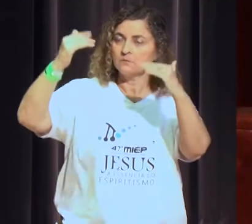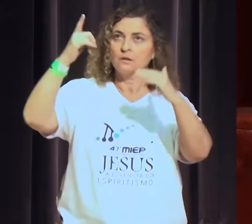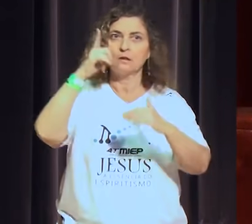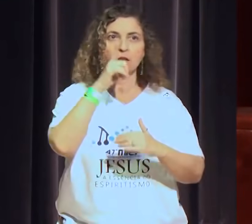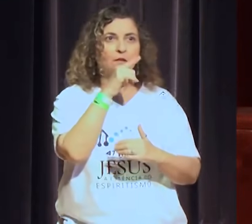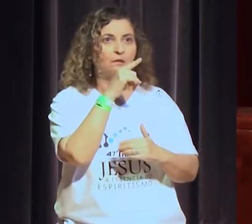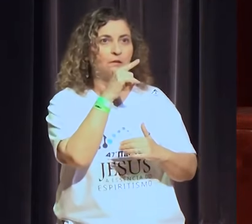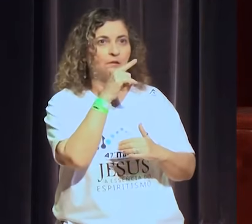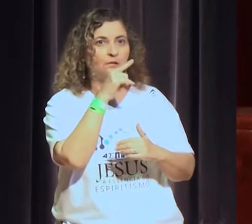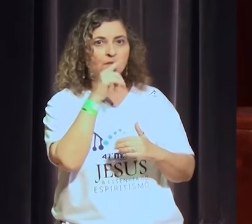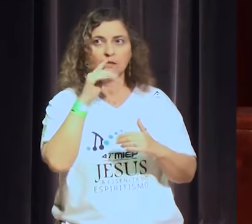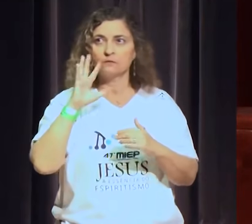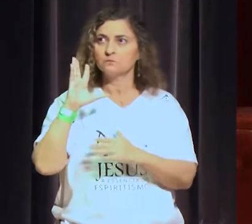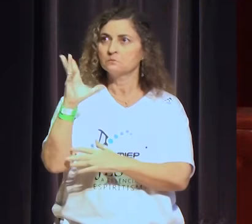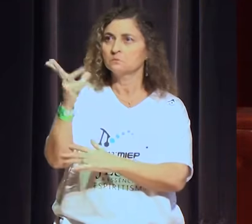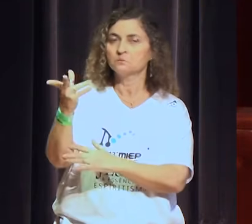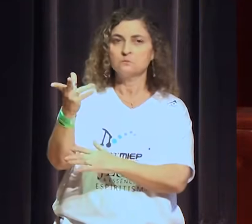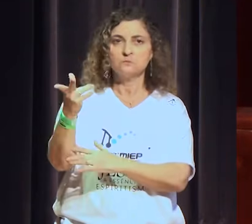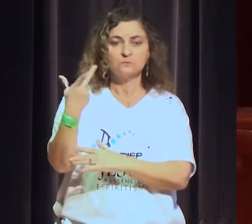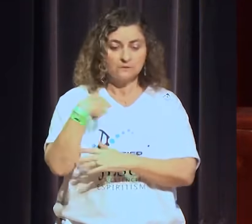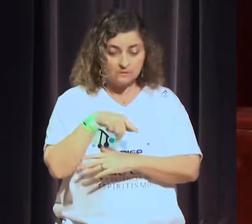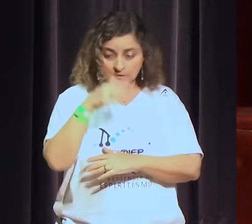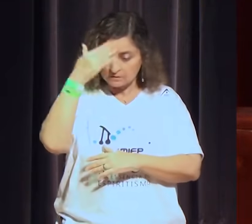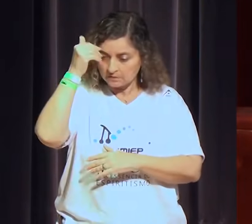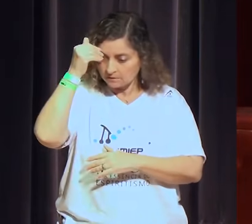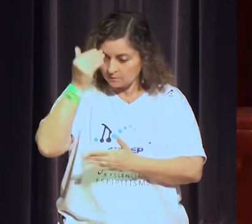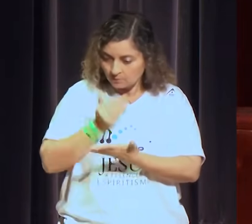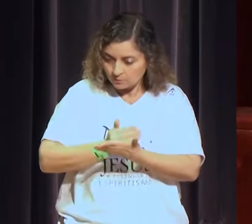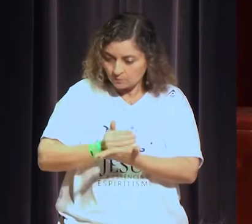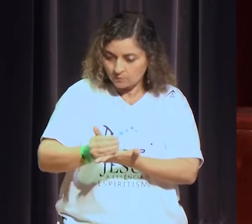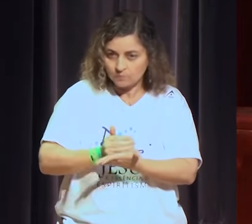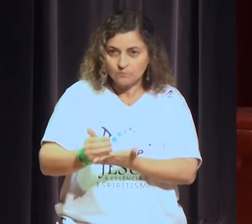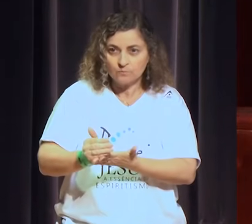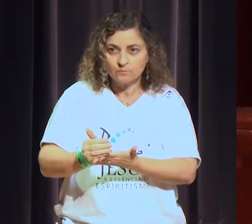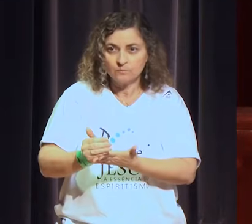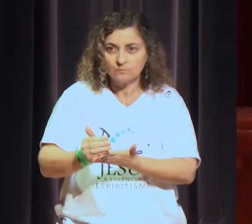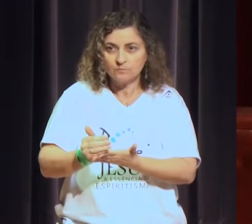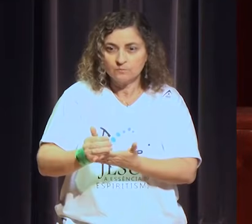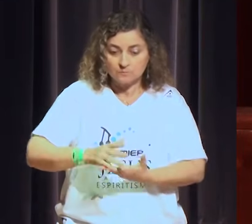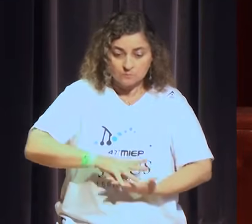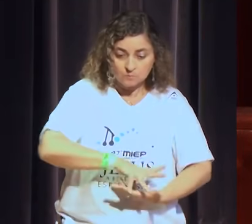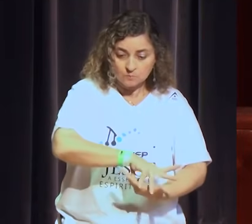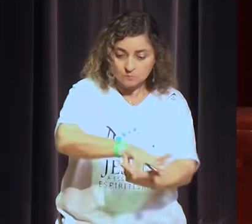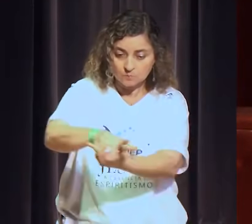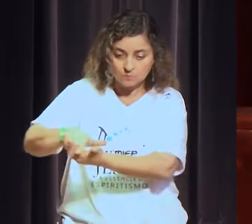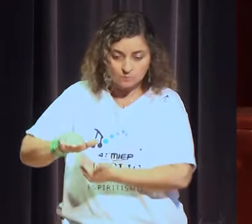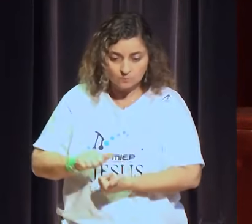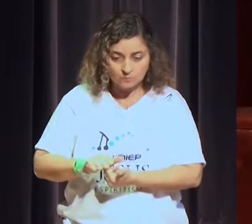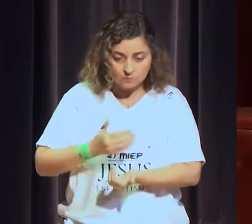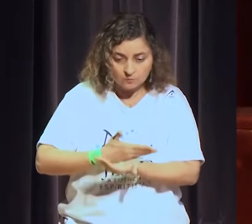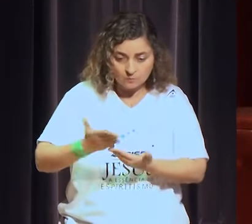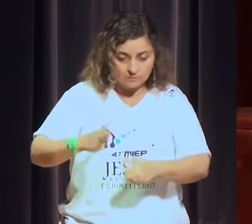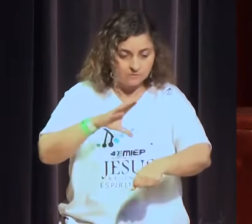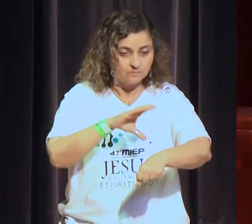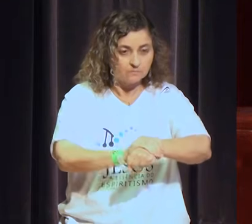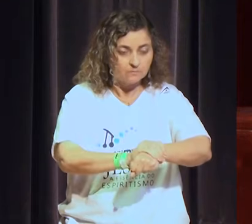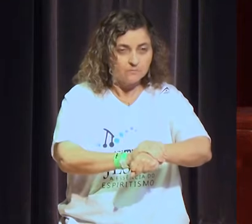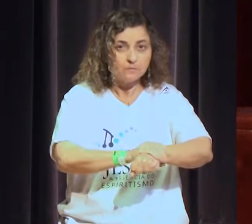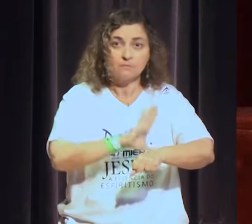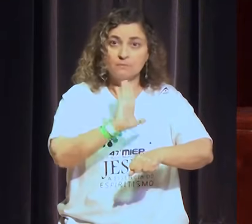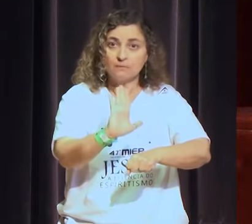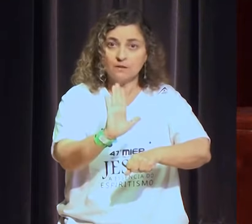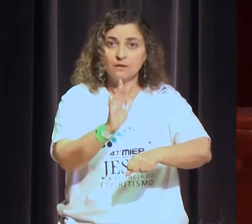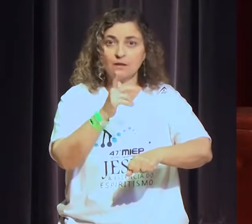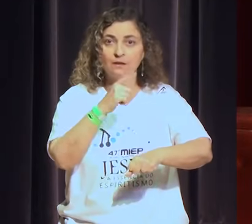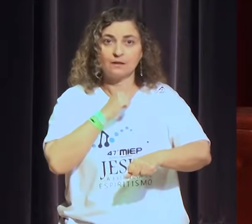vegetal. Ele sabe que o princípio inteligente primeiro começa a sua evolução na matéria inorgânica.